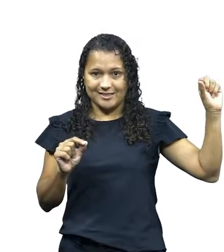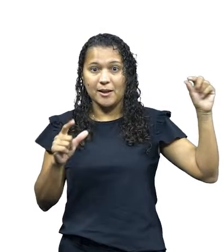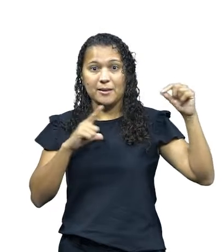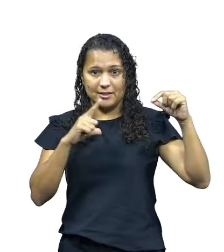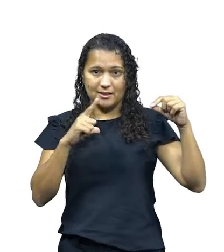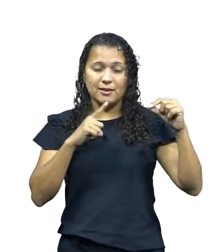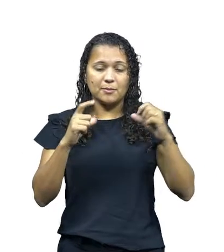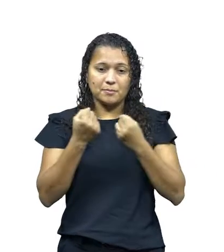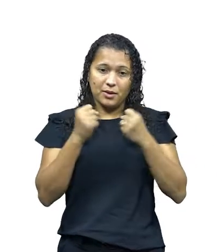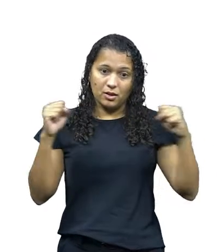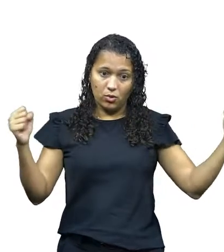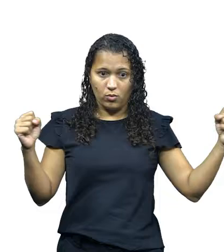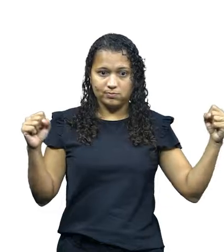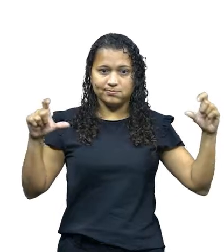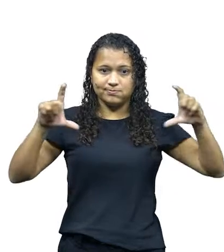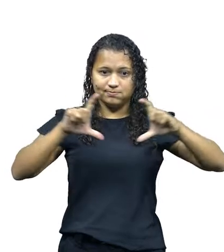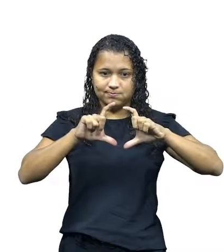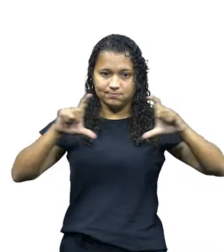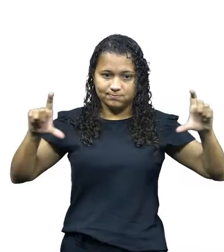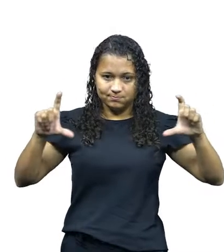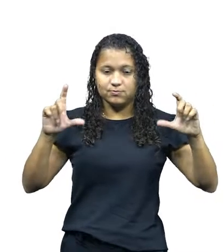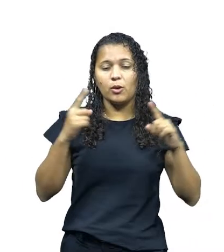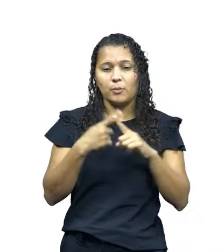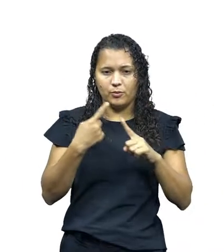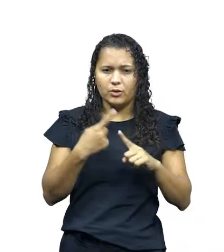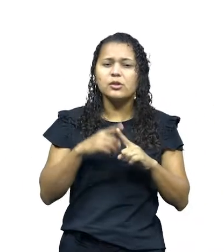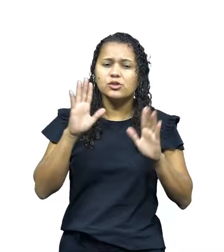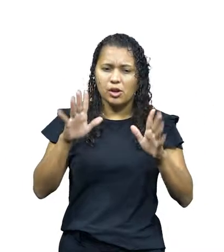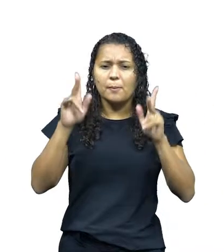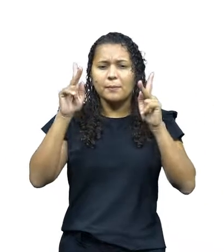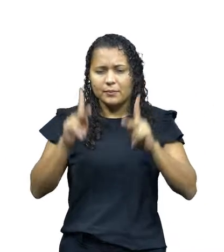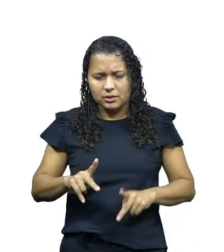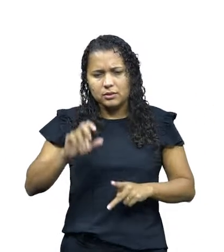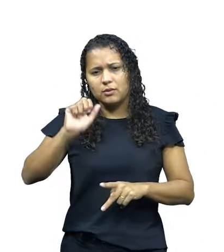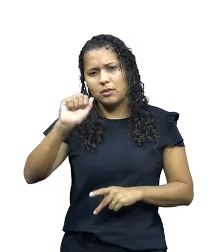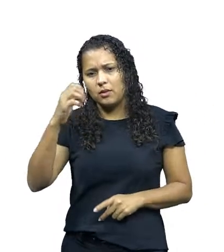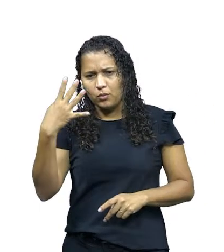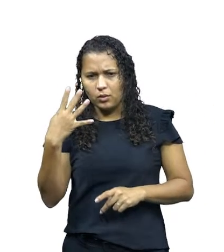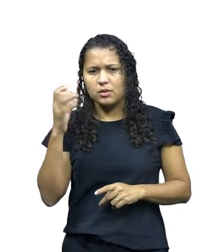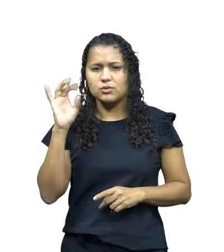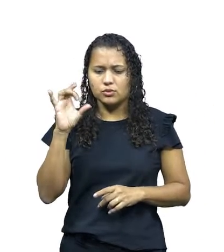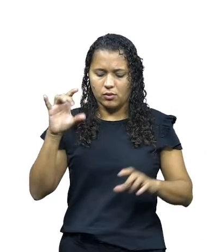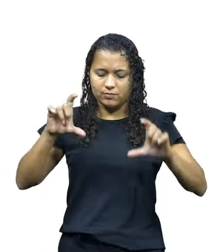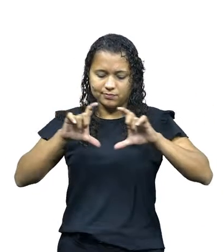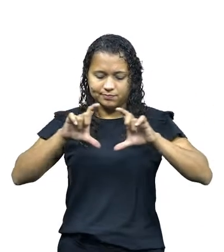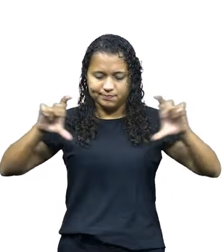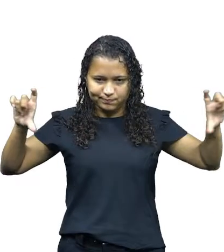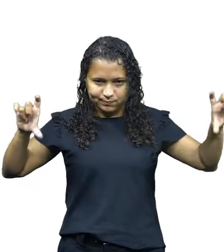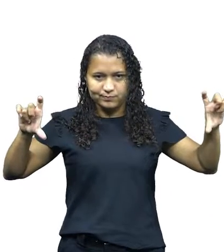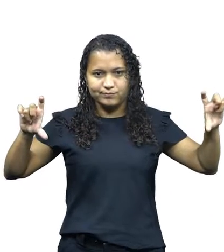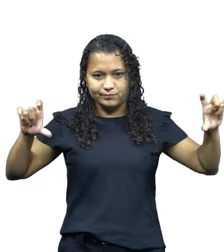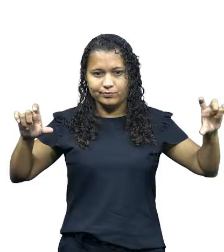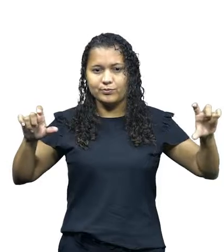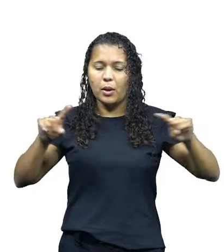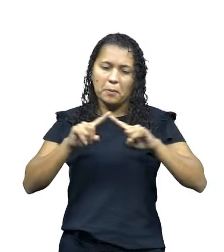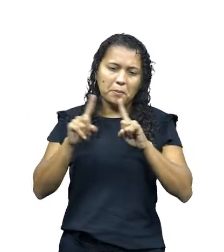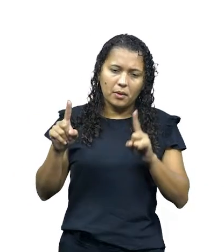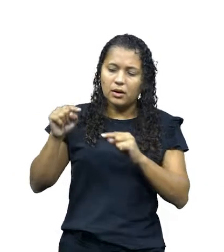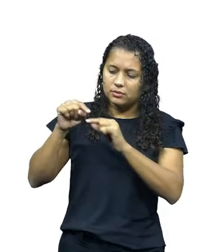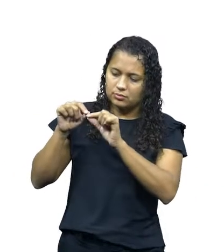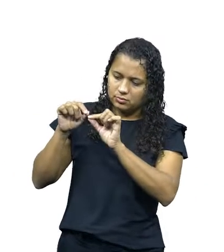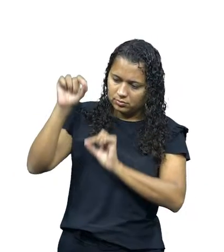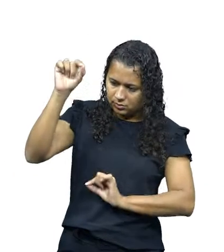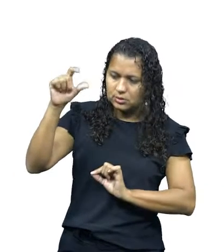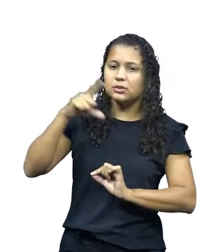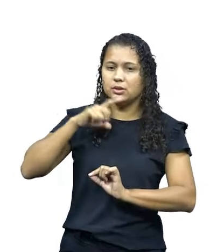verticais, porque o seu tamanho mesmo já é no padrão do A4. Ela só é maior no comprimento, Mas, no geral,